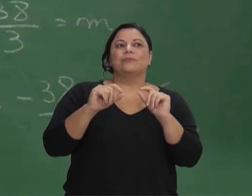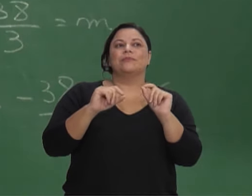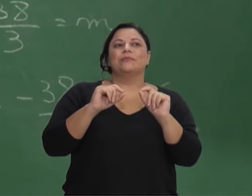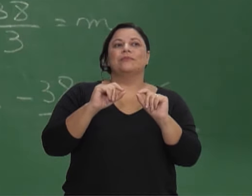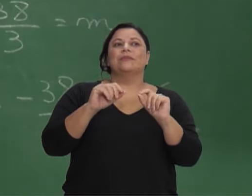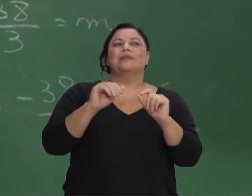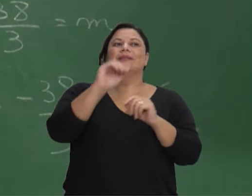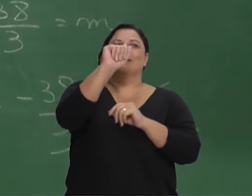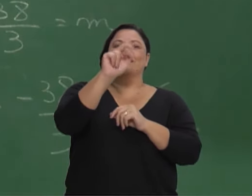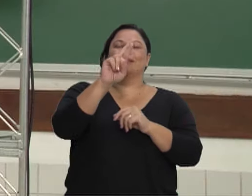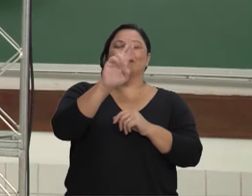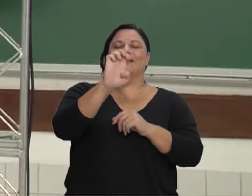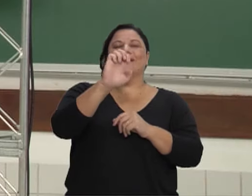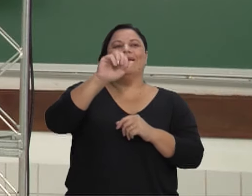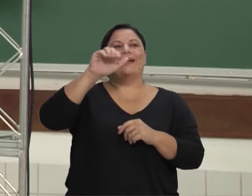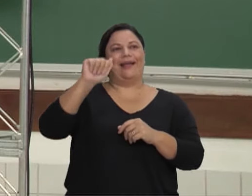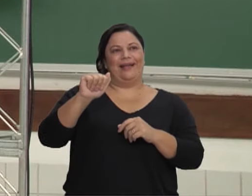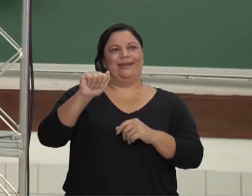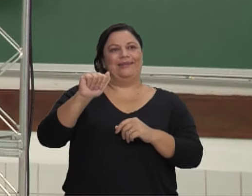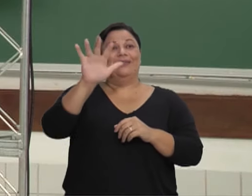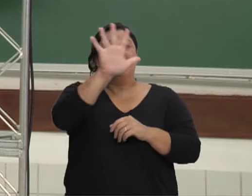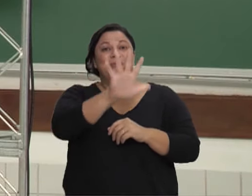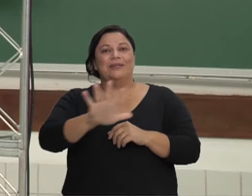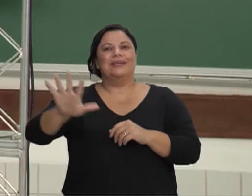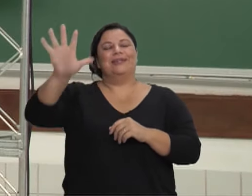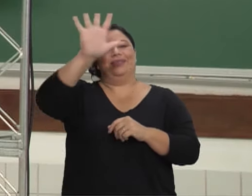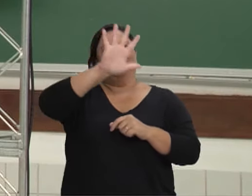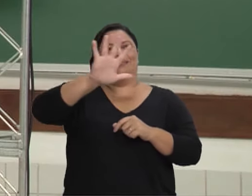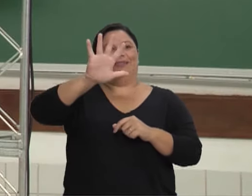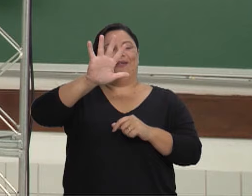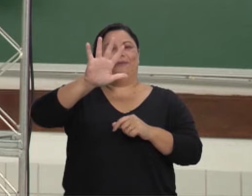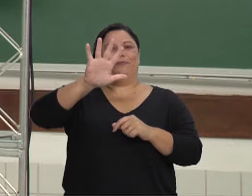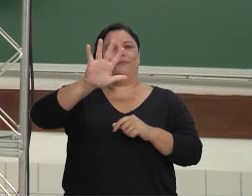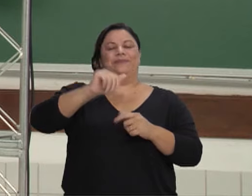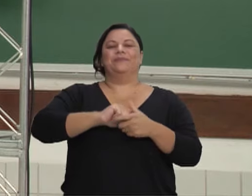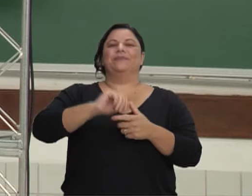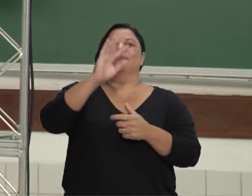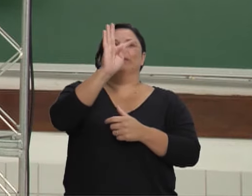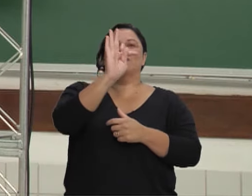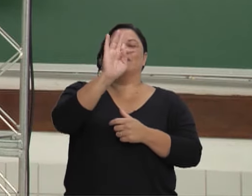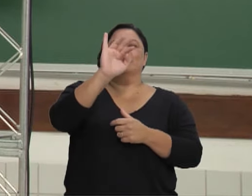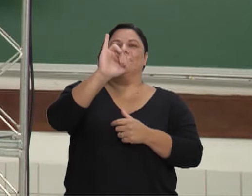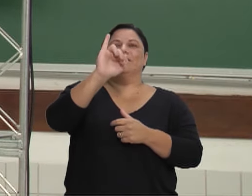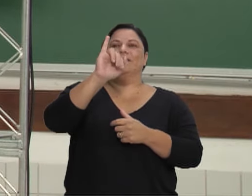a área de uma região triangular, utilizando conceitos